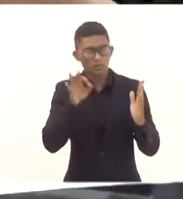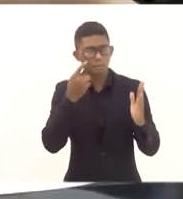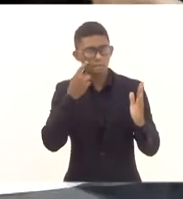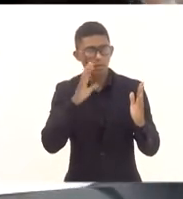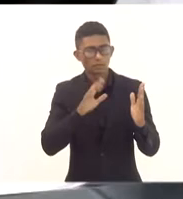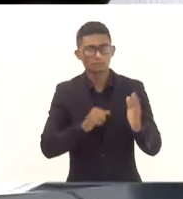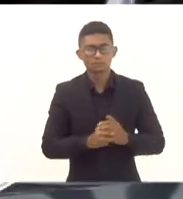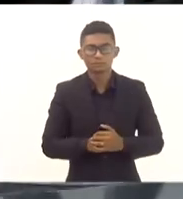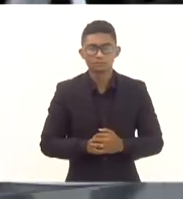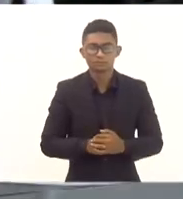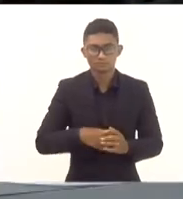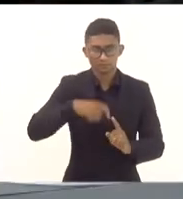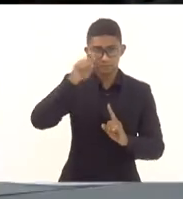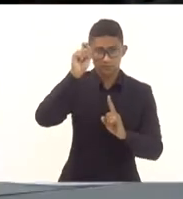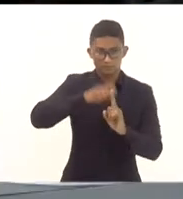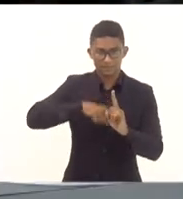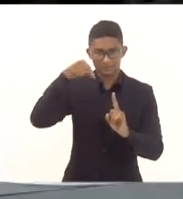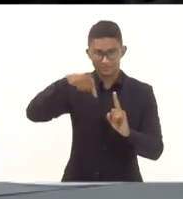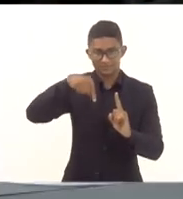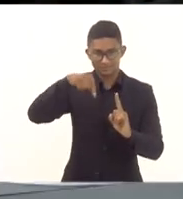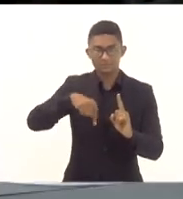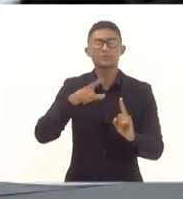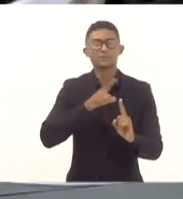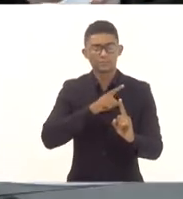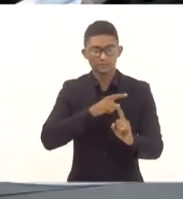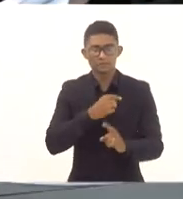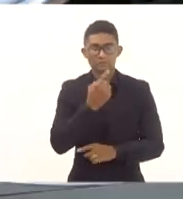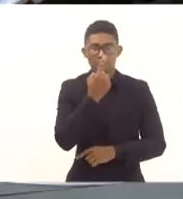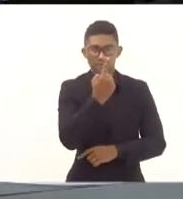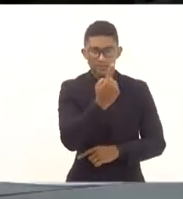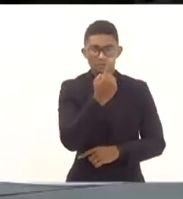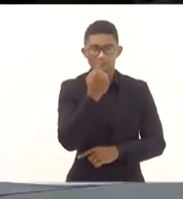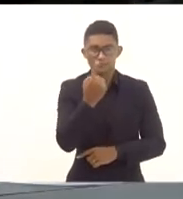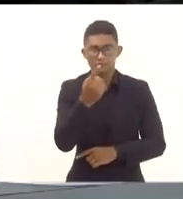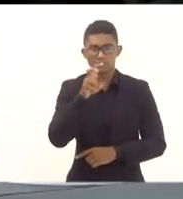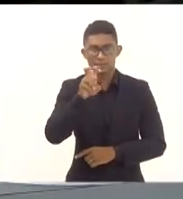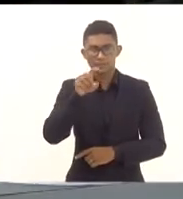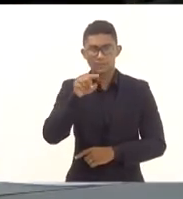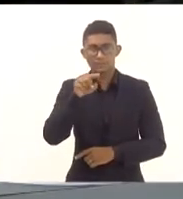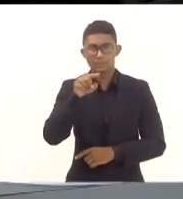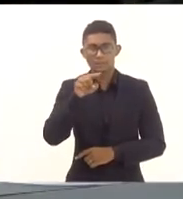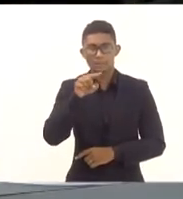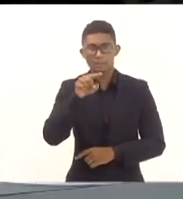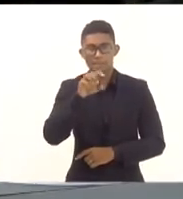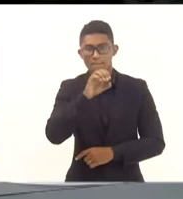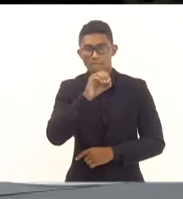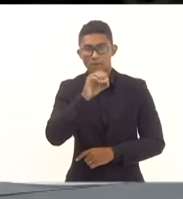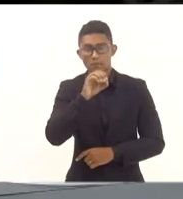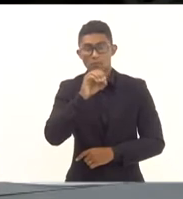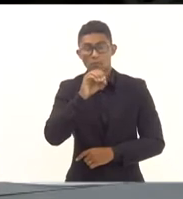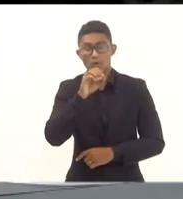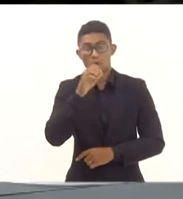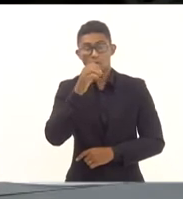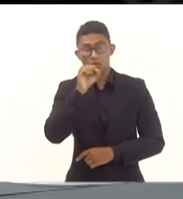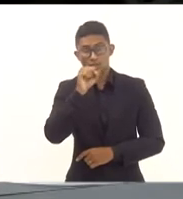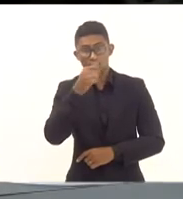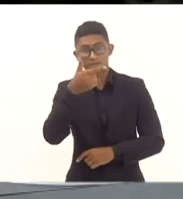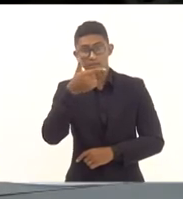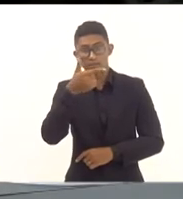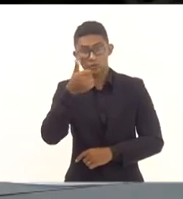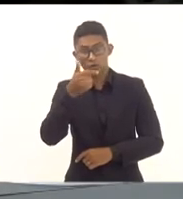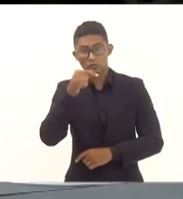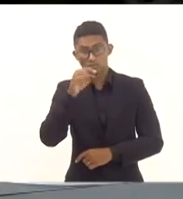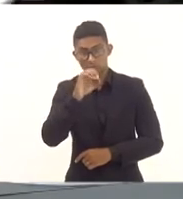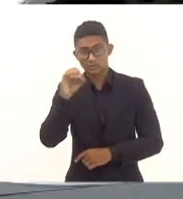mas esse mês a gente registrou por exemplo 115 1812 atendimentos né